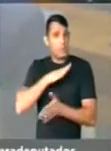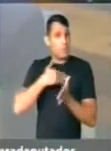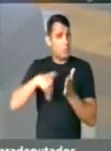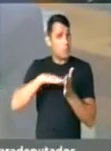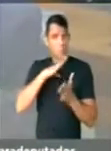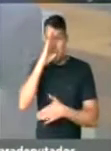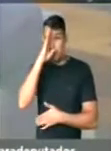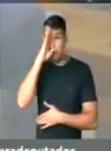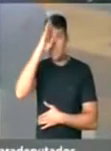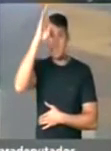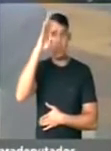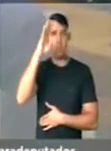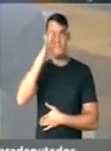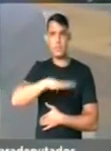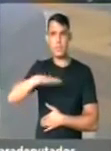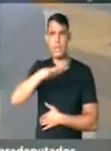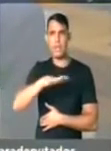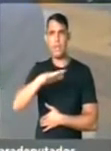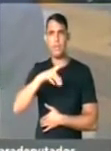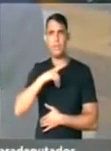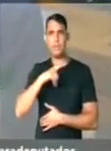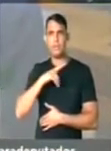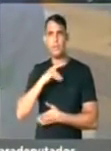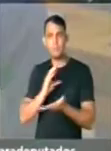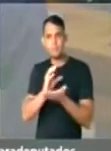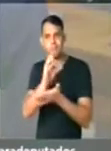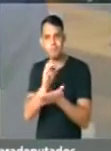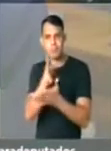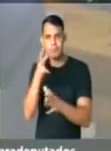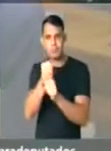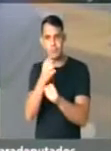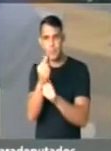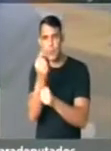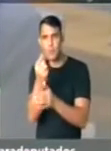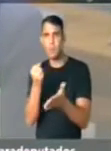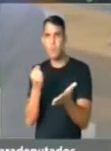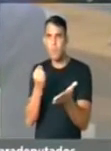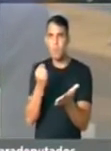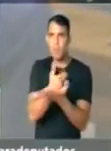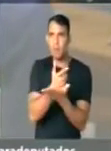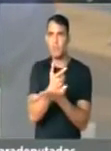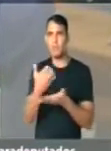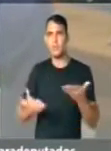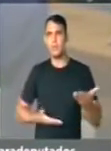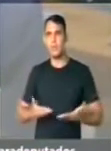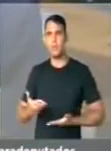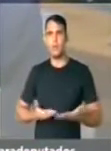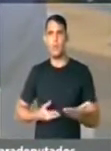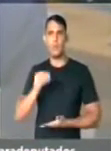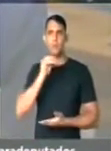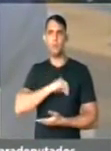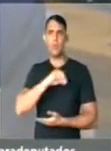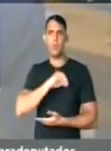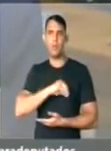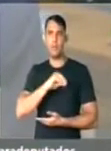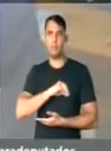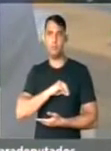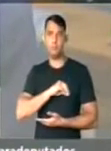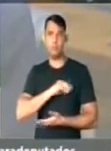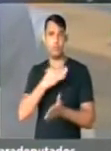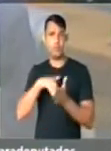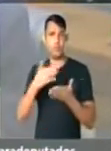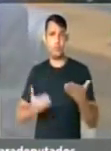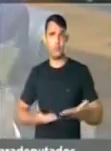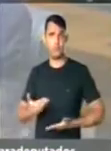as, principalmente na área da execução orçamentária, do pagamento dos salários dos funcionários